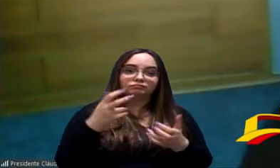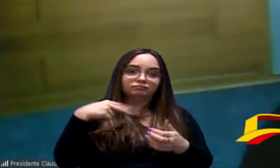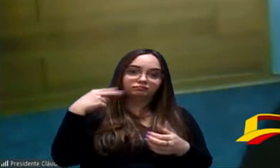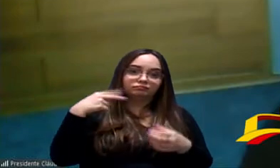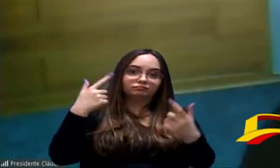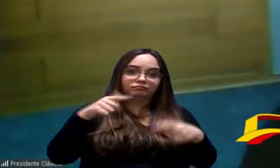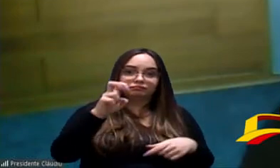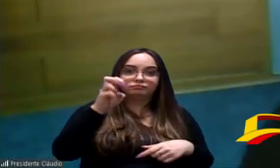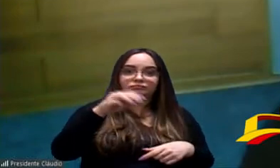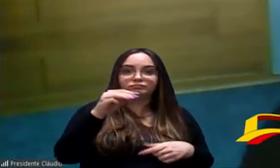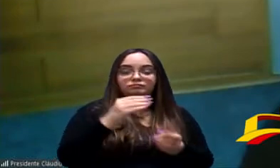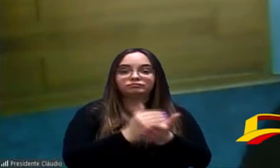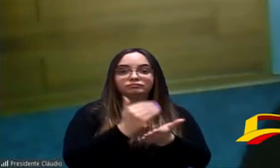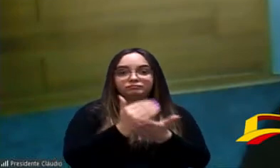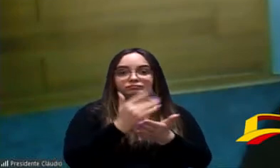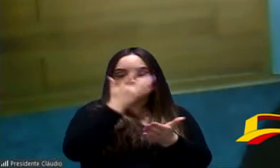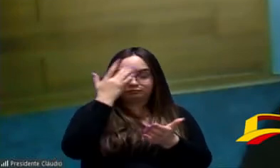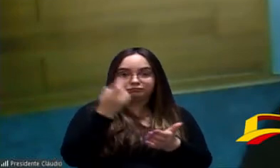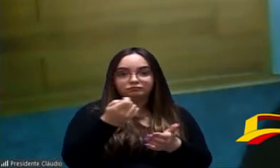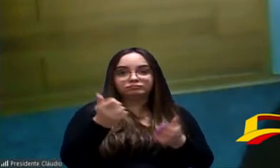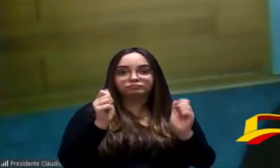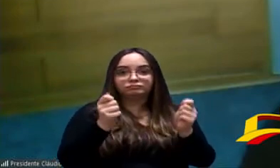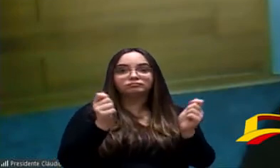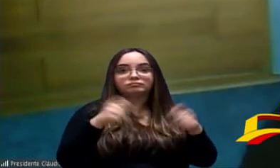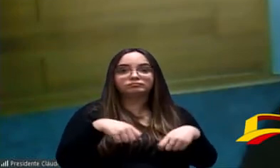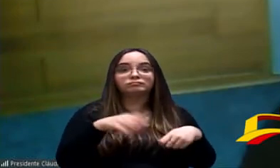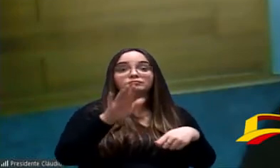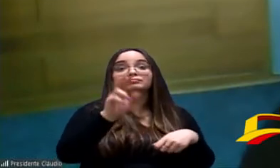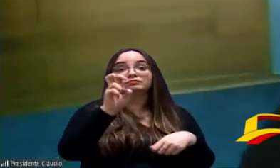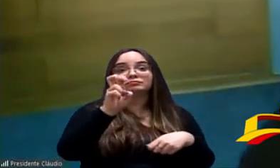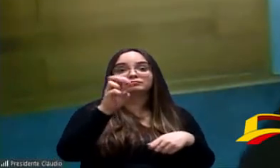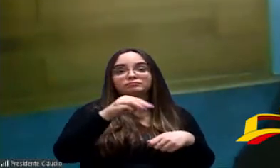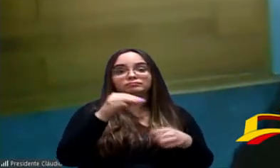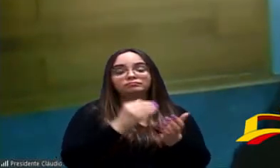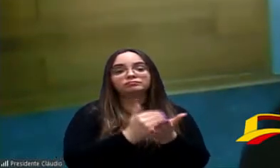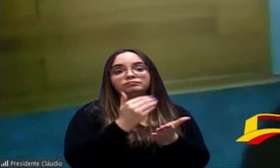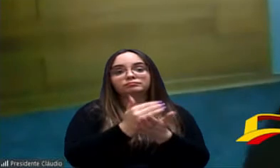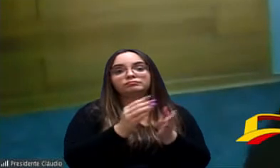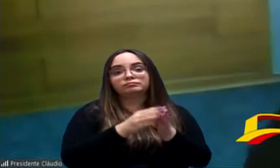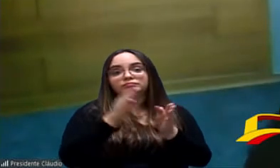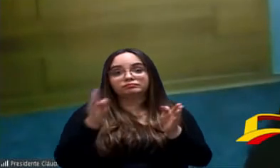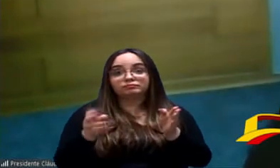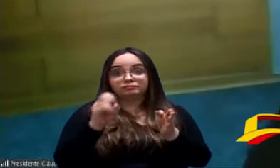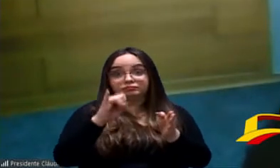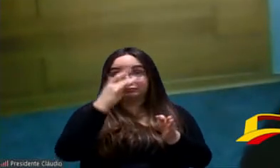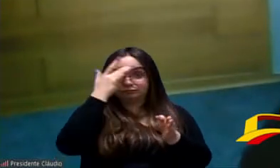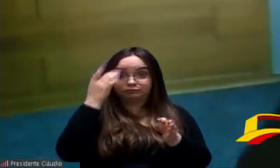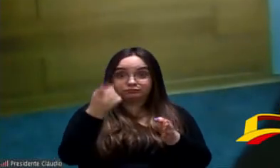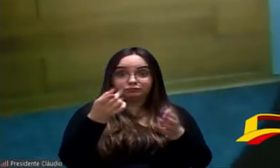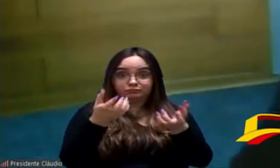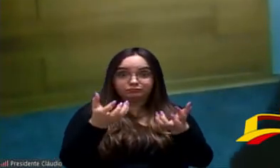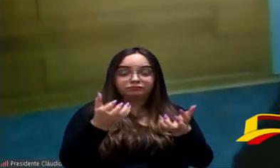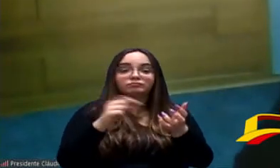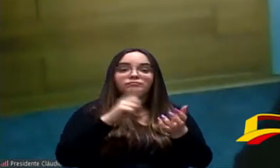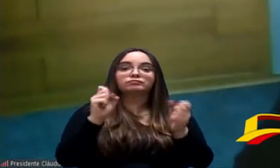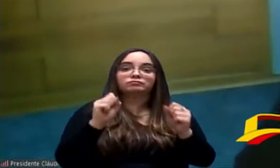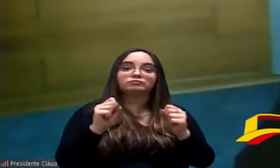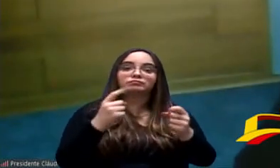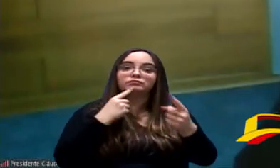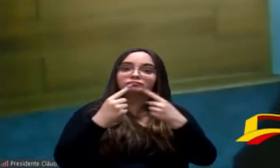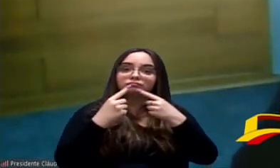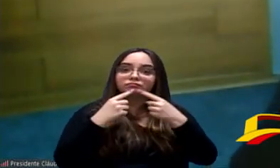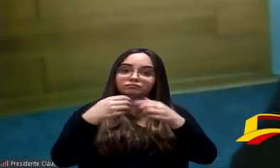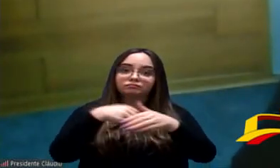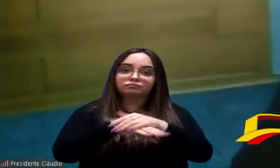mais 5 minutos, você tem mais 5 minutos. Só que nós já passamos 5 do tempo regimental. Se Vossa Excelência quiser, nós podemos deixar em